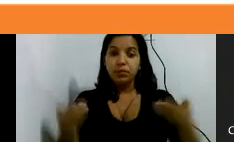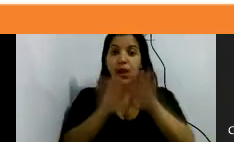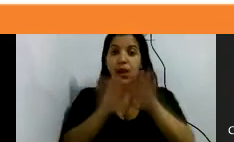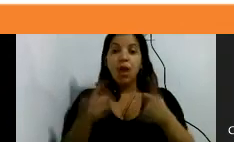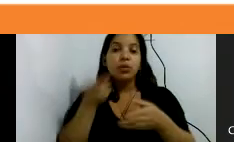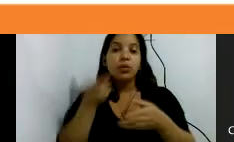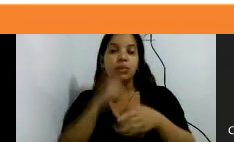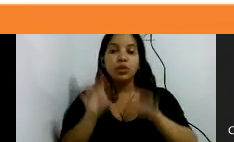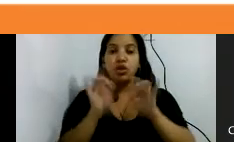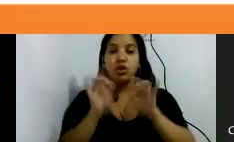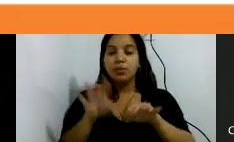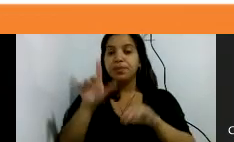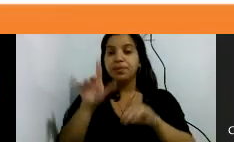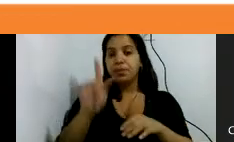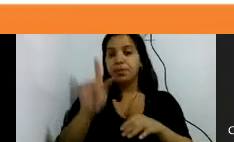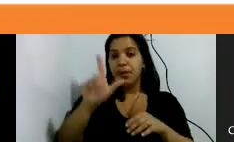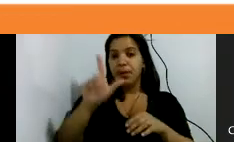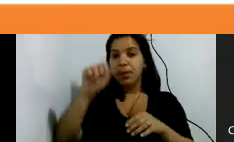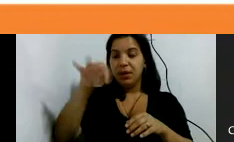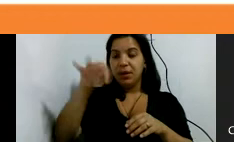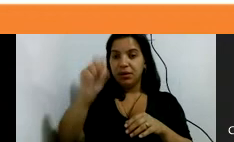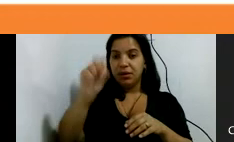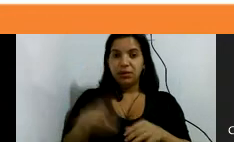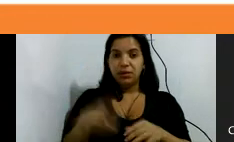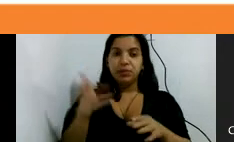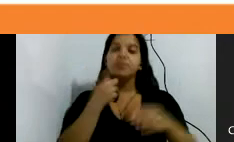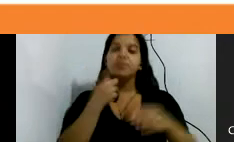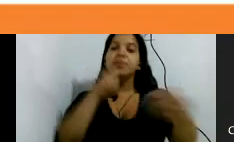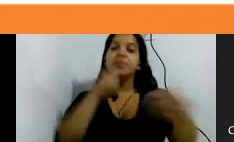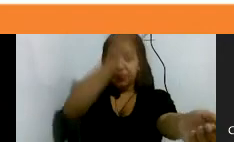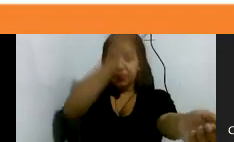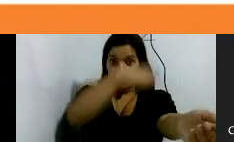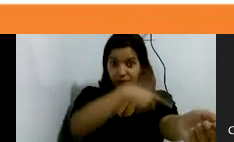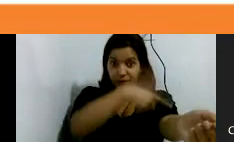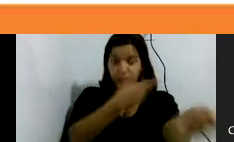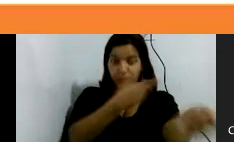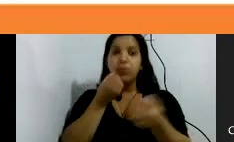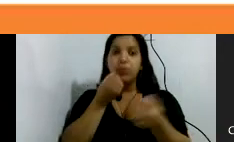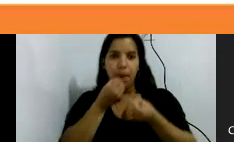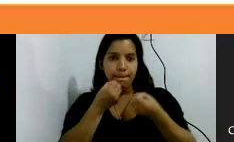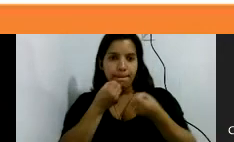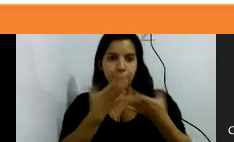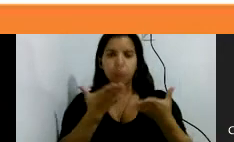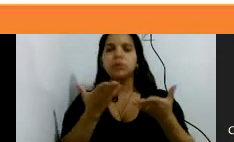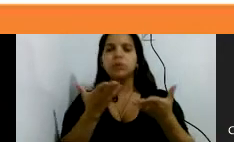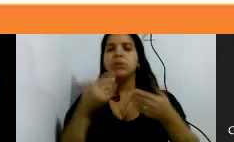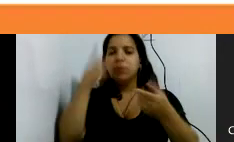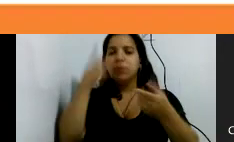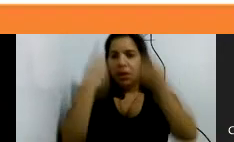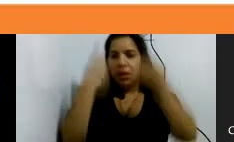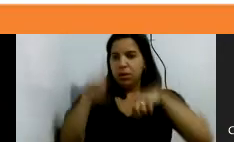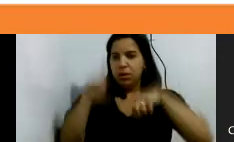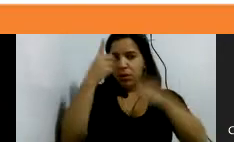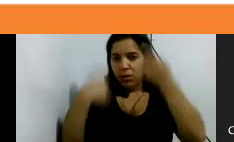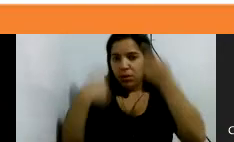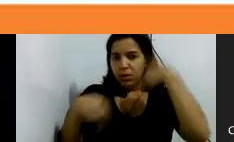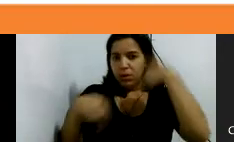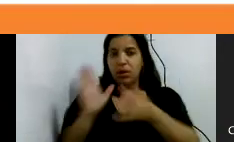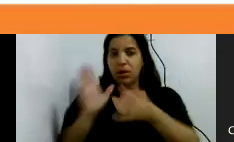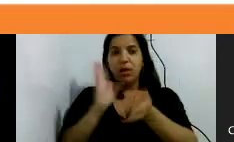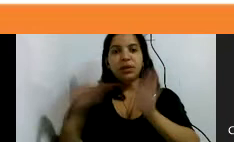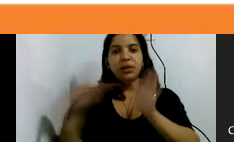é alcançado quando as plaquetas transfundidas são viáveis e permanecem na circulação do receptor